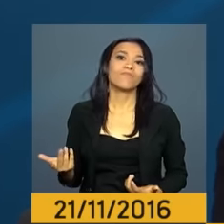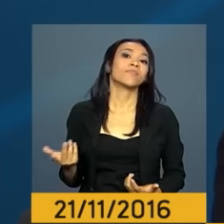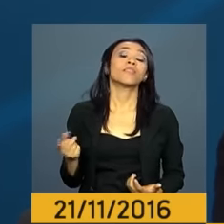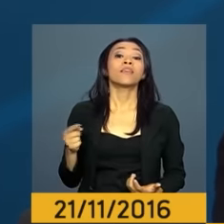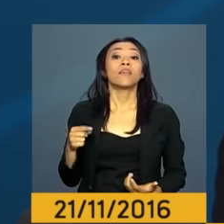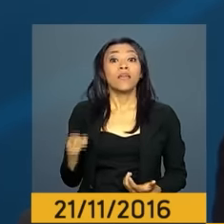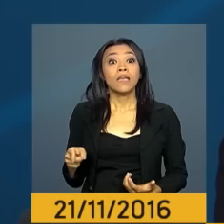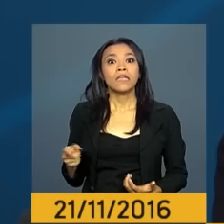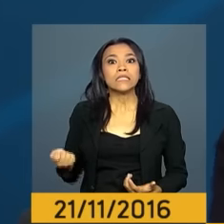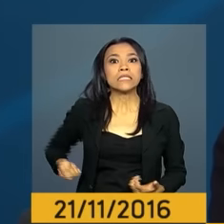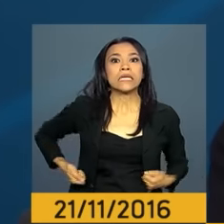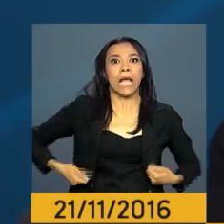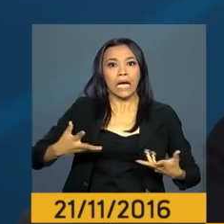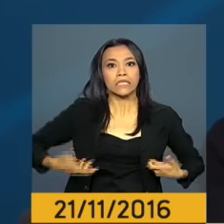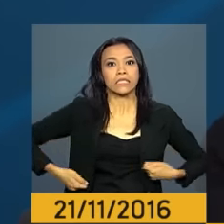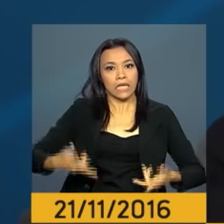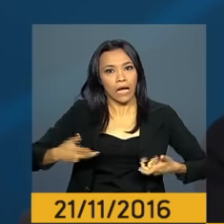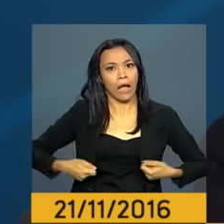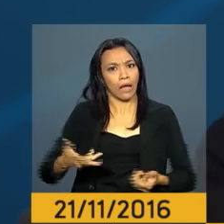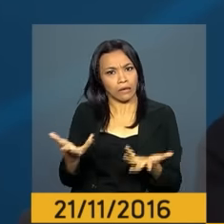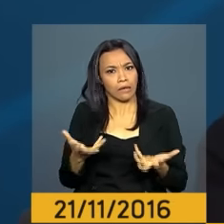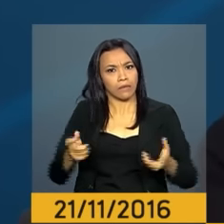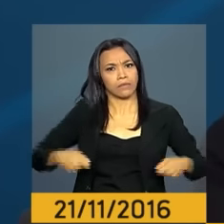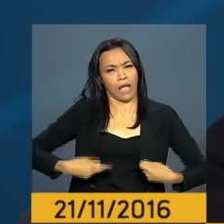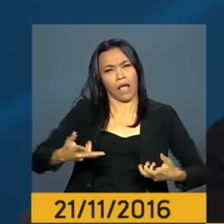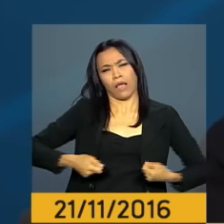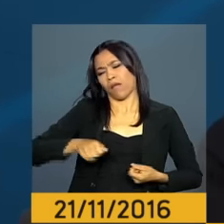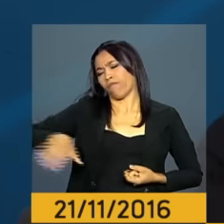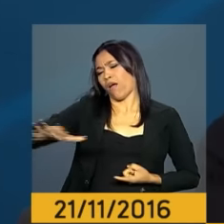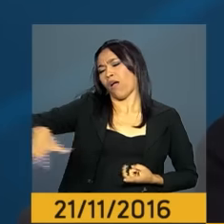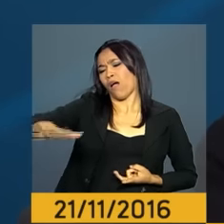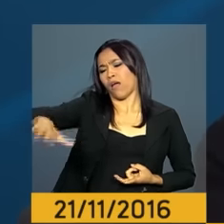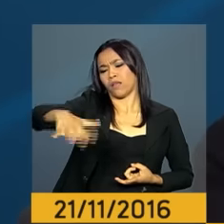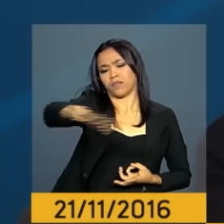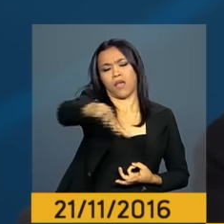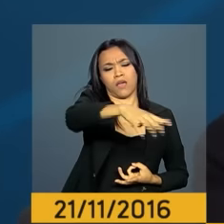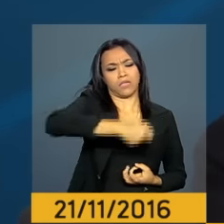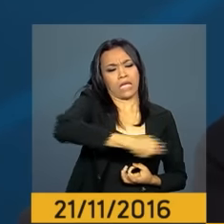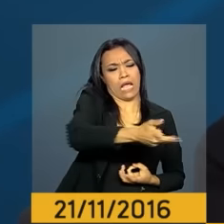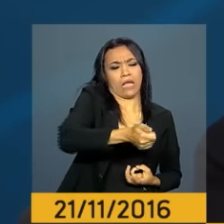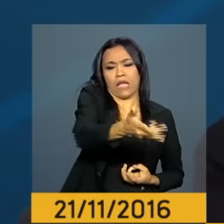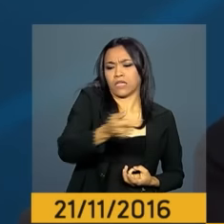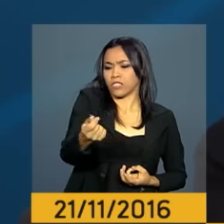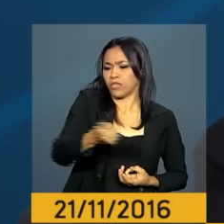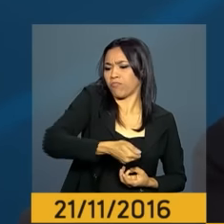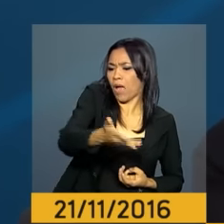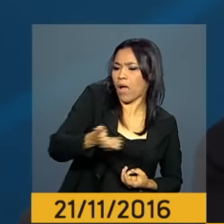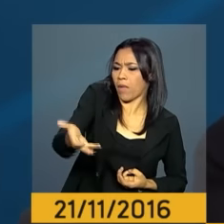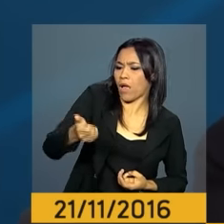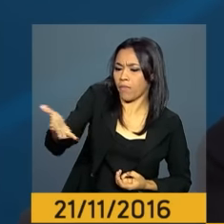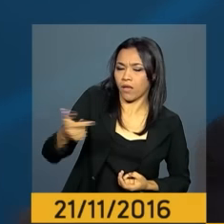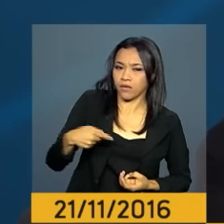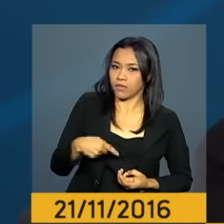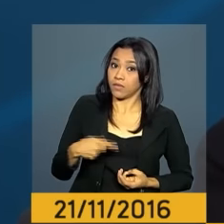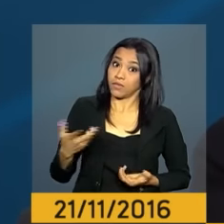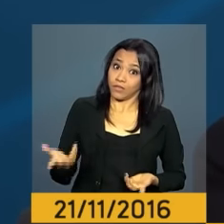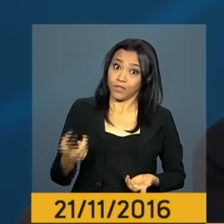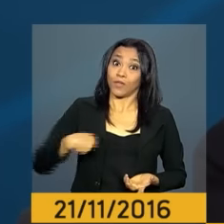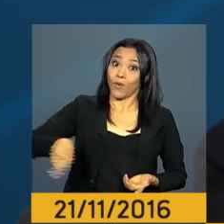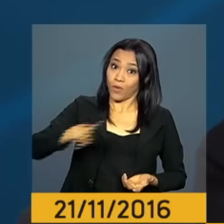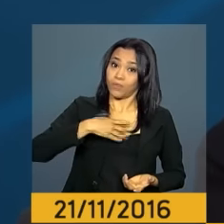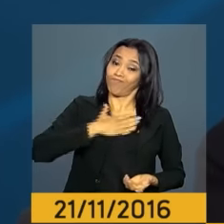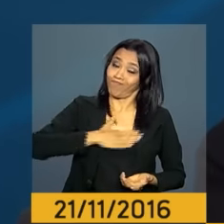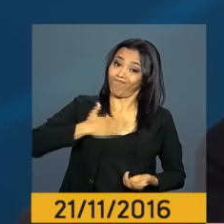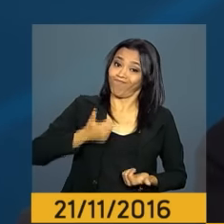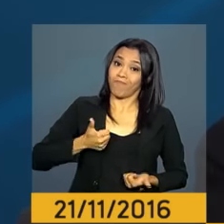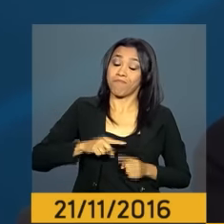gastar muito. Pudéssemos gastar nos vários setores muito mais do que a prudência recomenda, nós todos